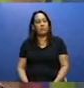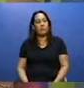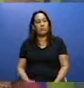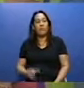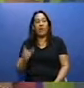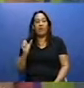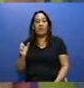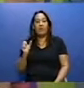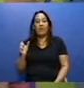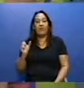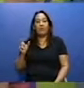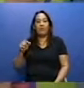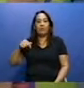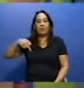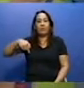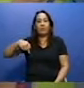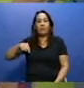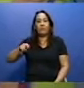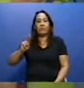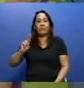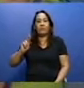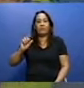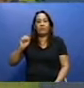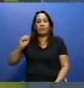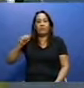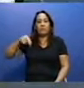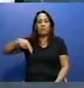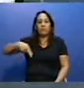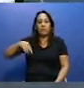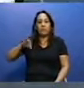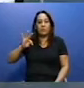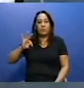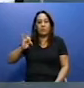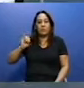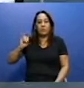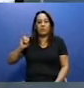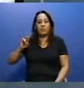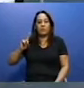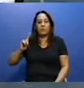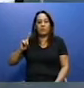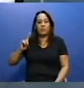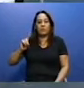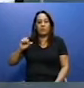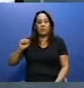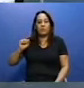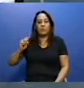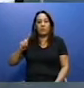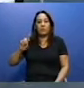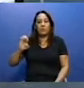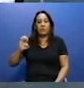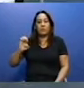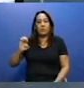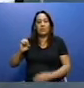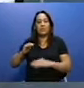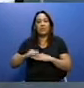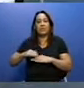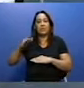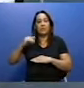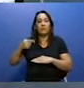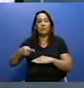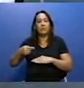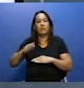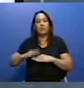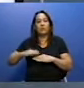palavrinha. Quantidade de morangos aumenta de 1 em